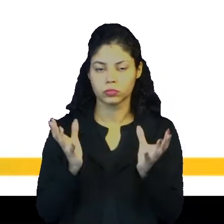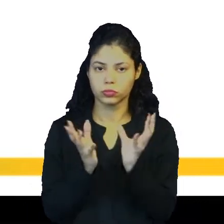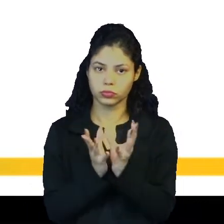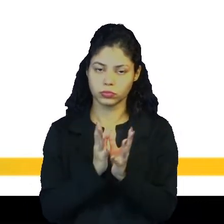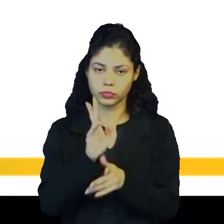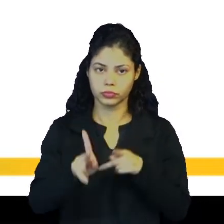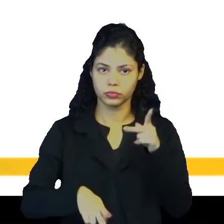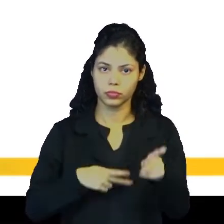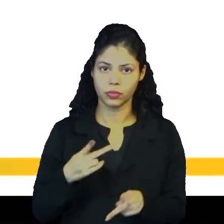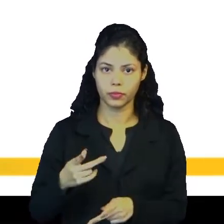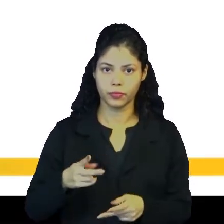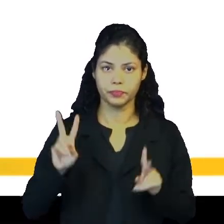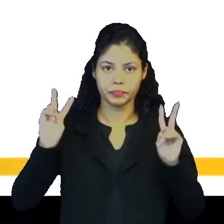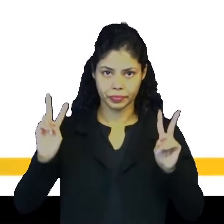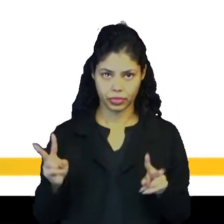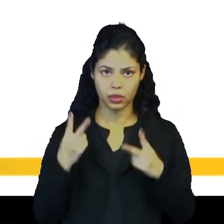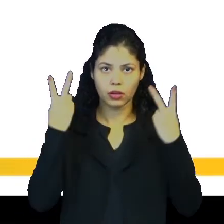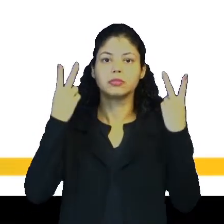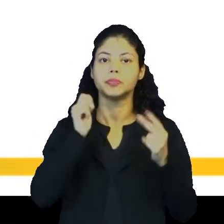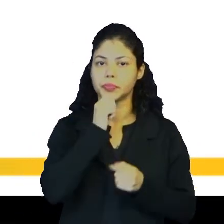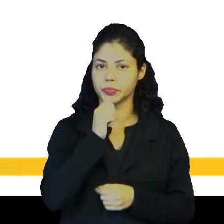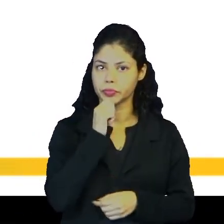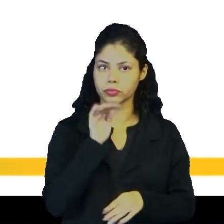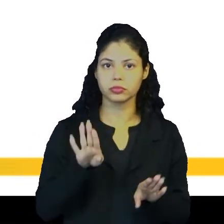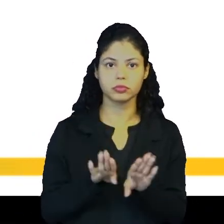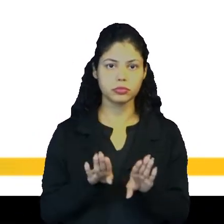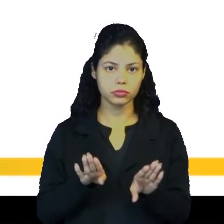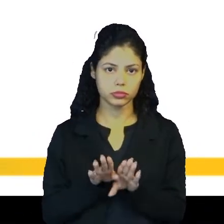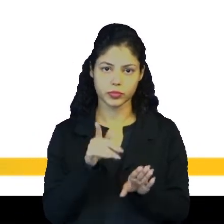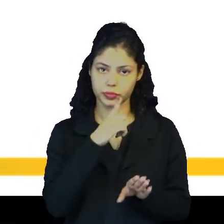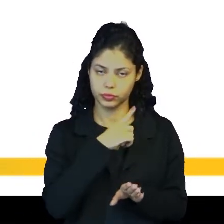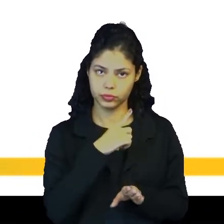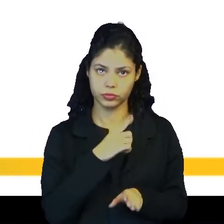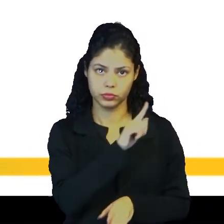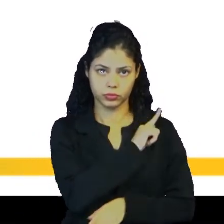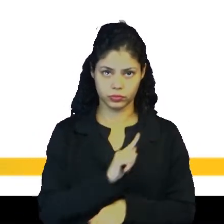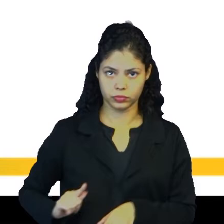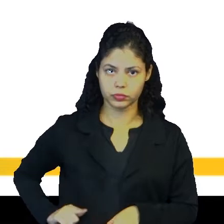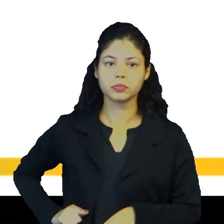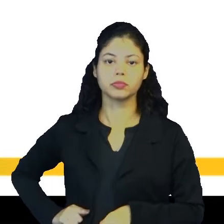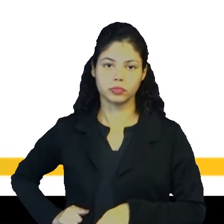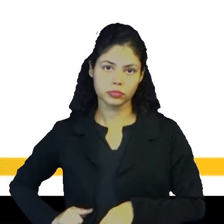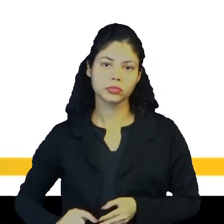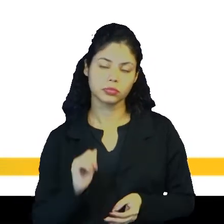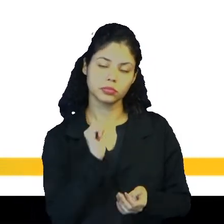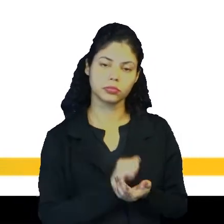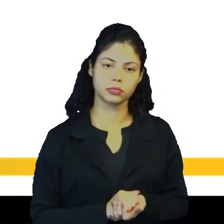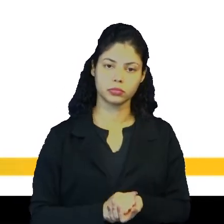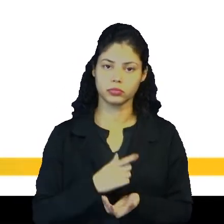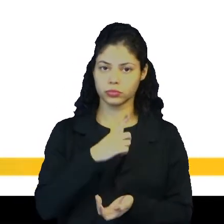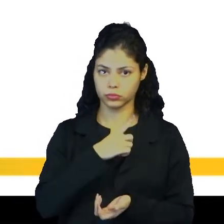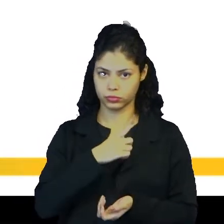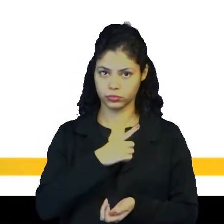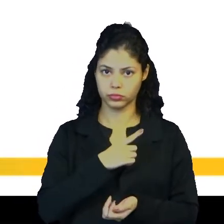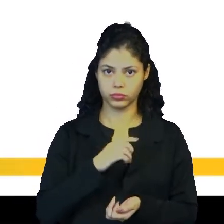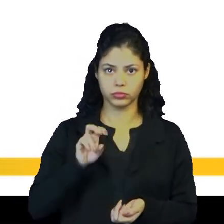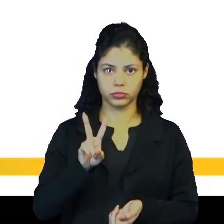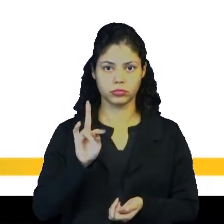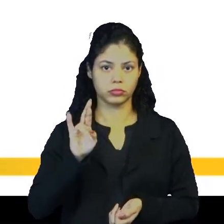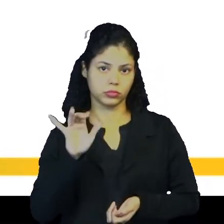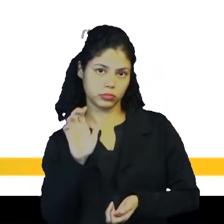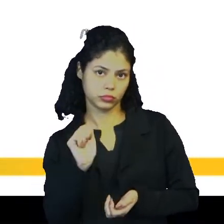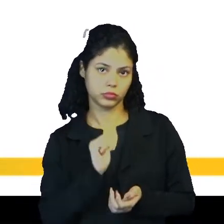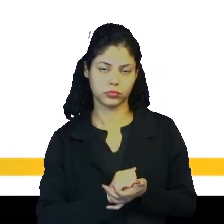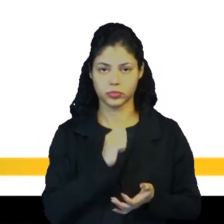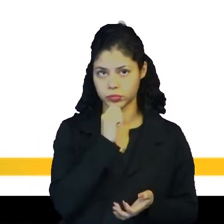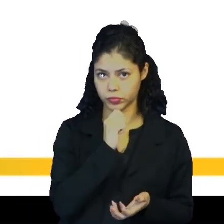Popular. A vitória de Allende imediatamente chamou a atenção do governo norte-americano e, temeroso de que a vitória de